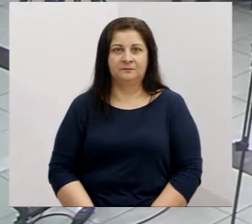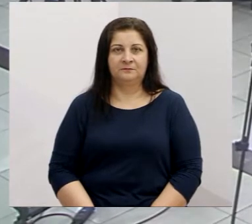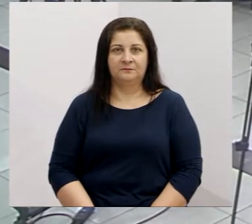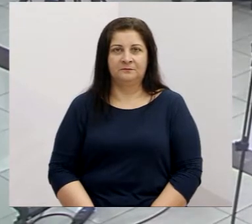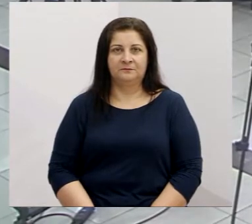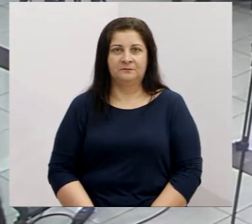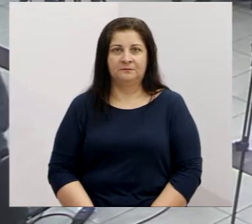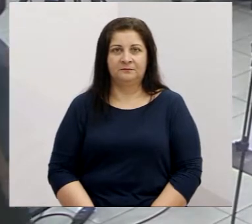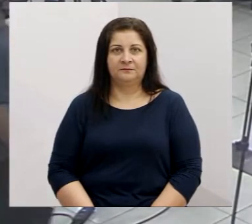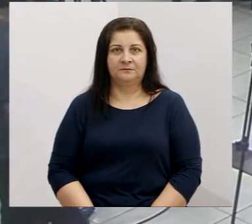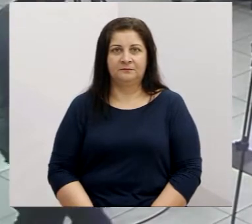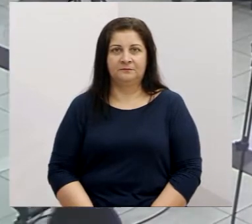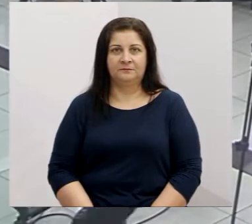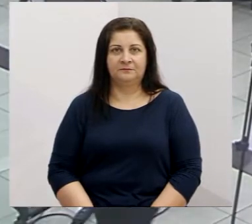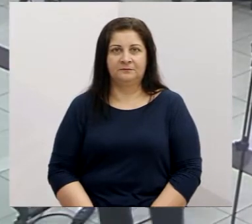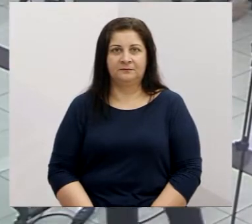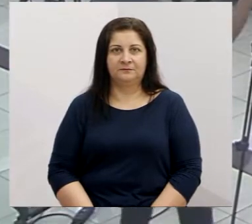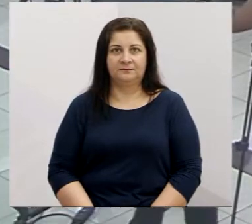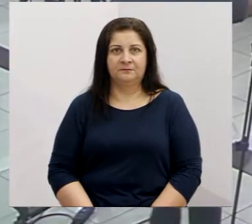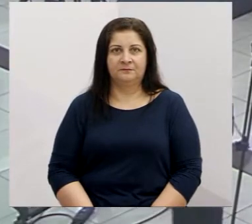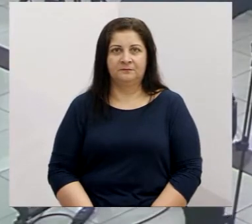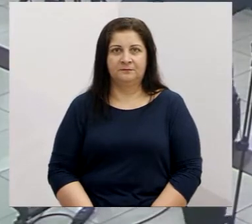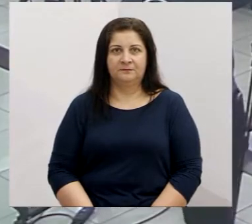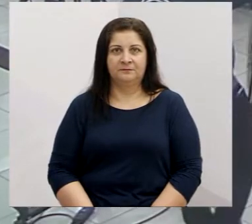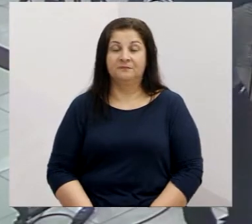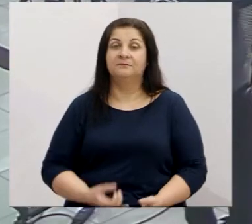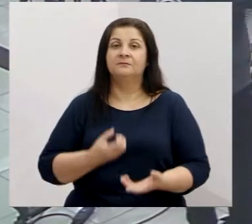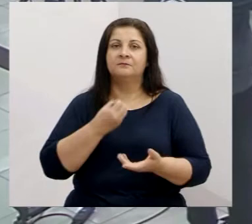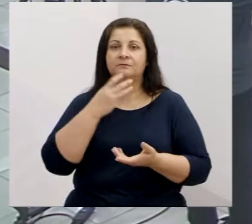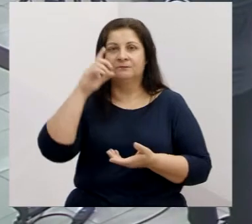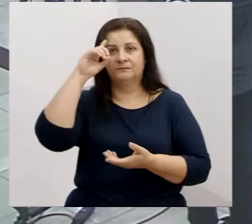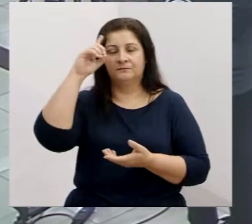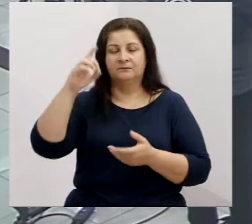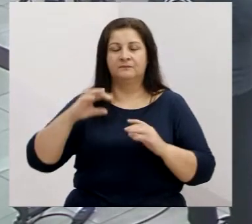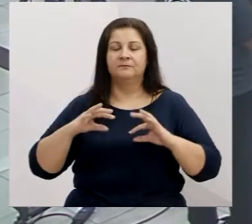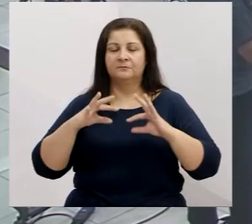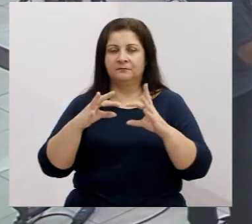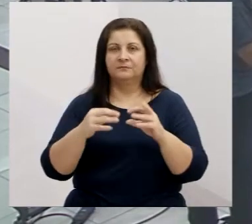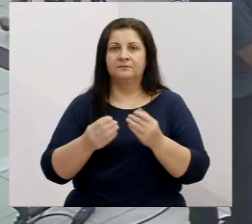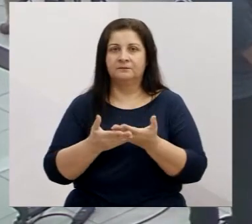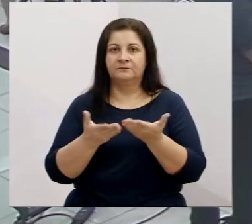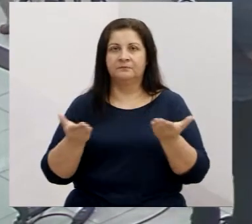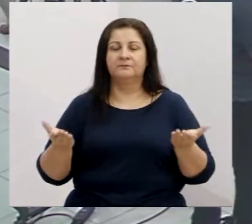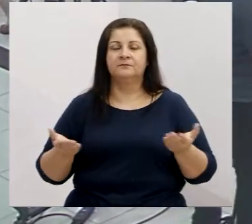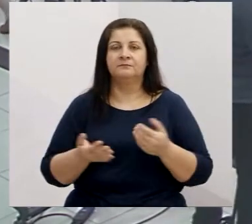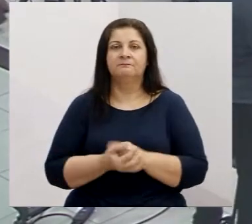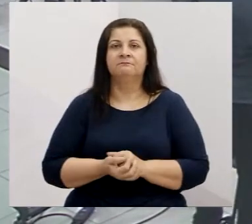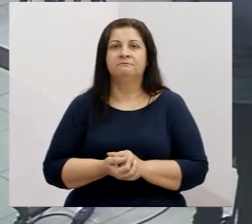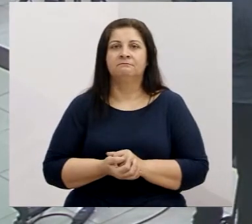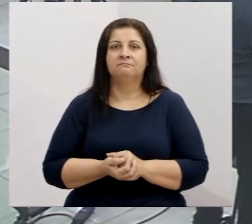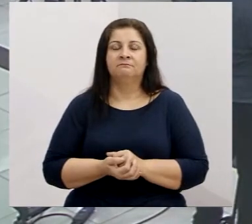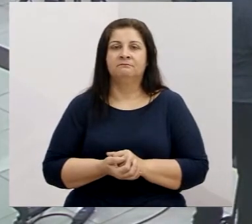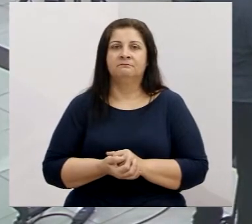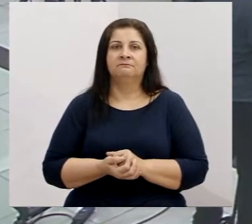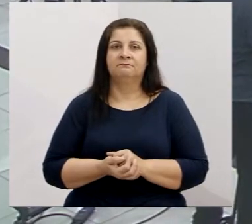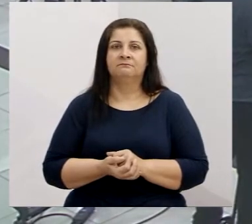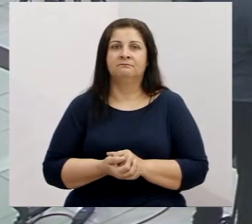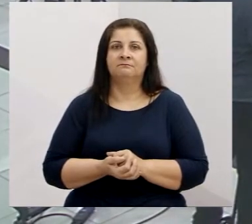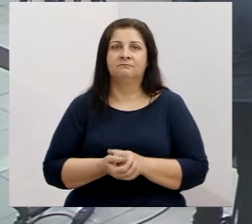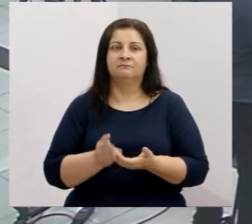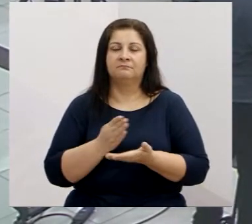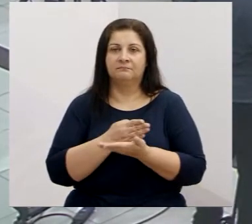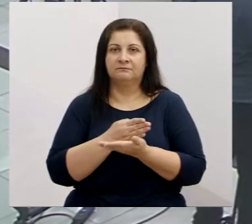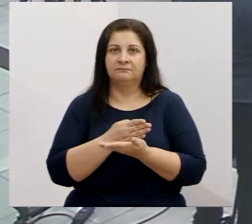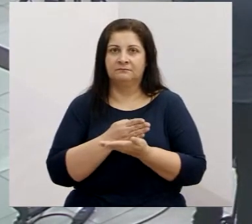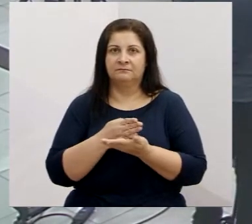E aí Oi bom dia a todos os presentes bom gostaria de